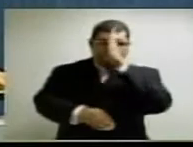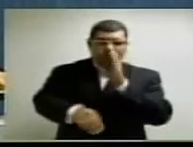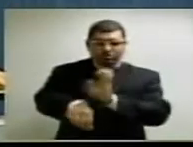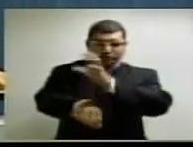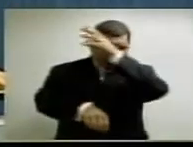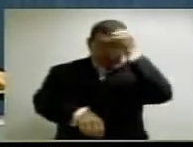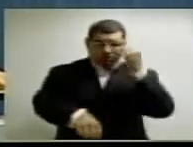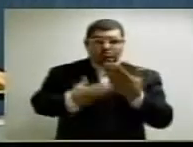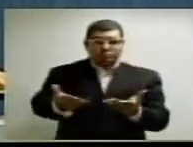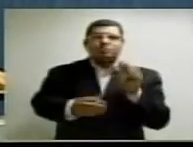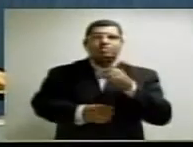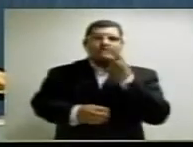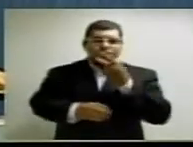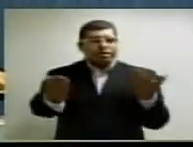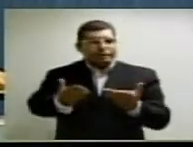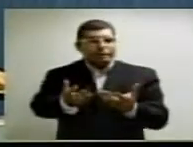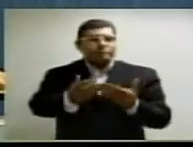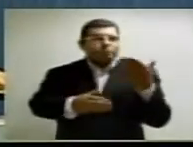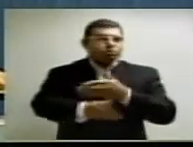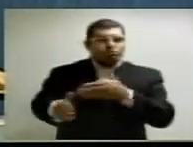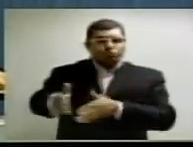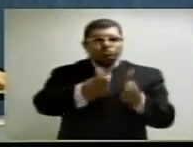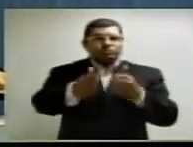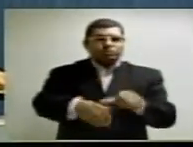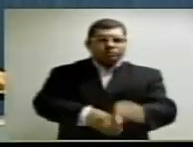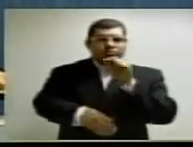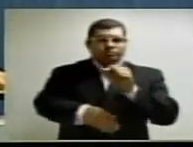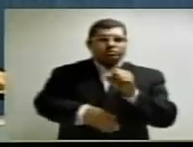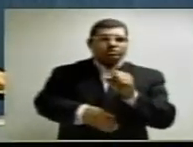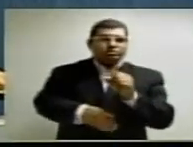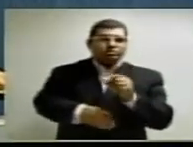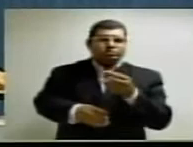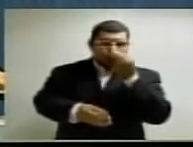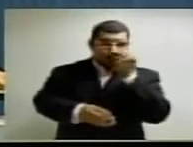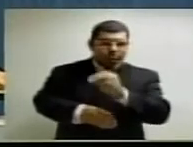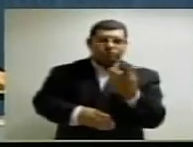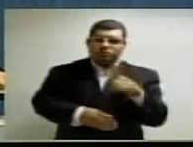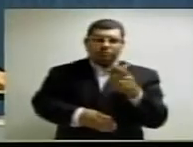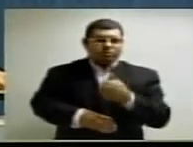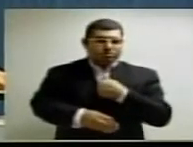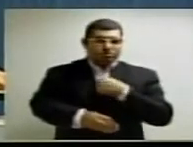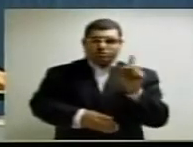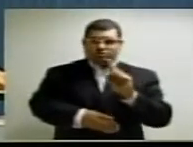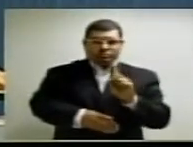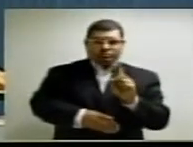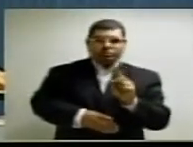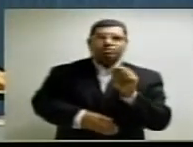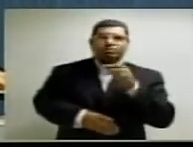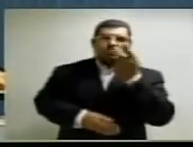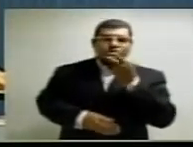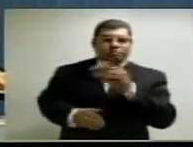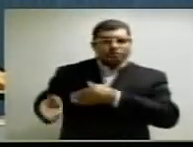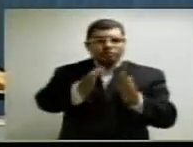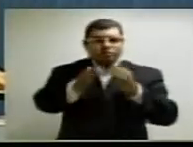do Amazonas. E quem diz que esse caminho escolhido é o caminho da falência, não sou eu. Quem diz